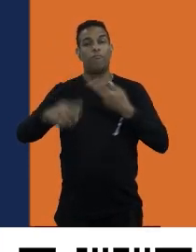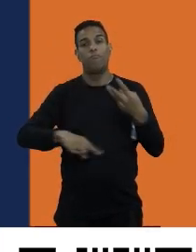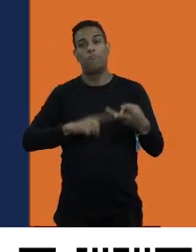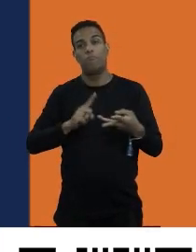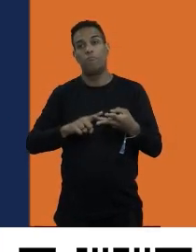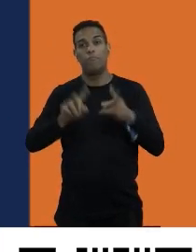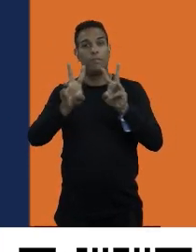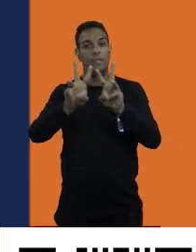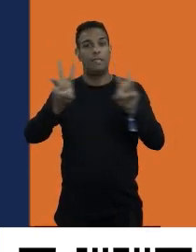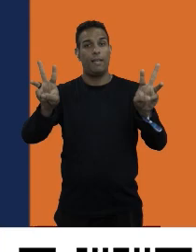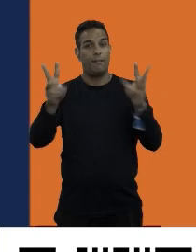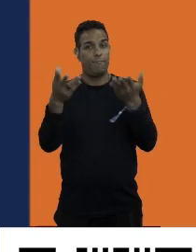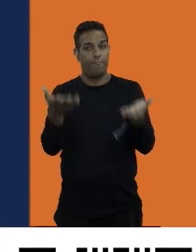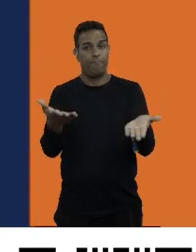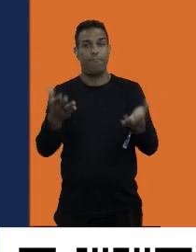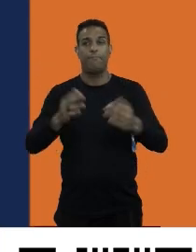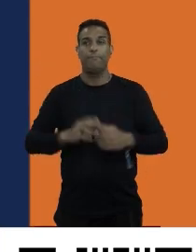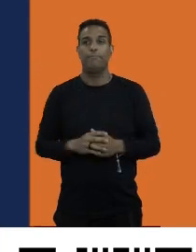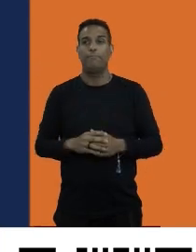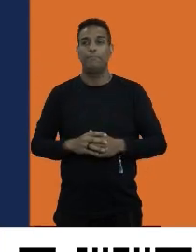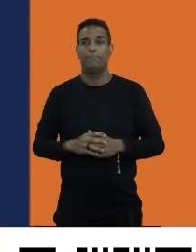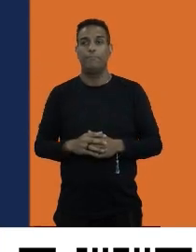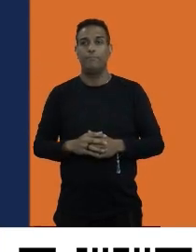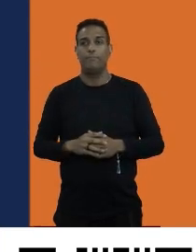o site